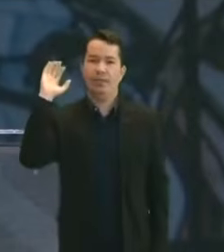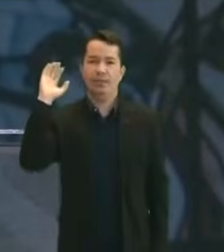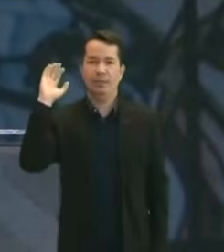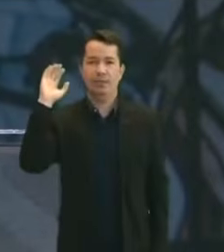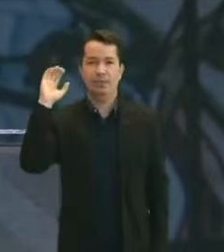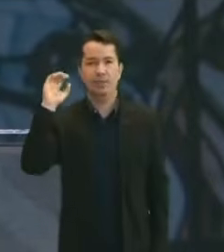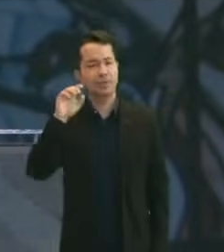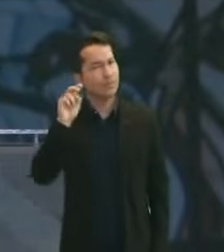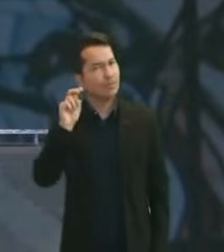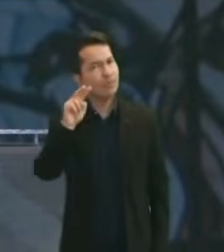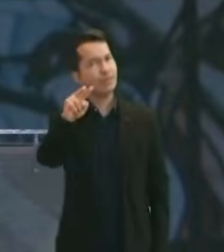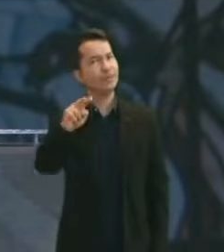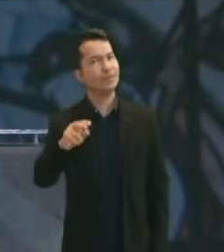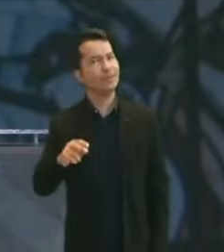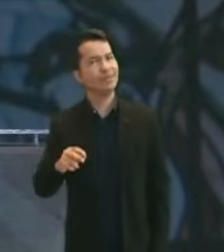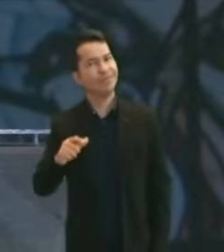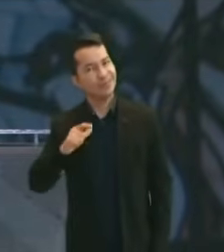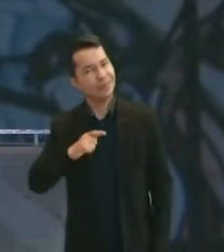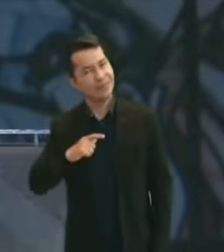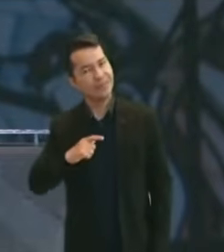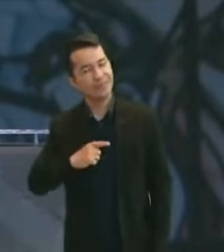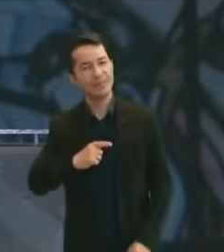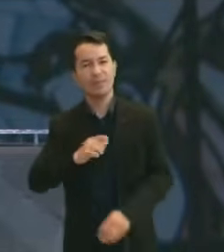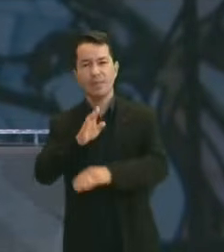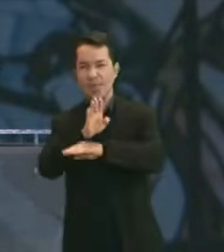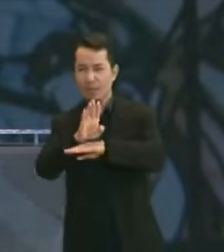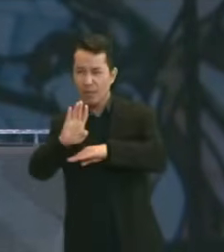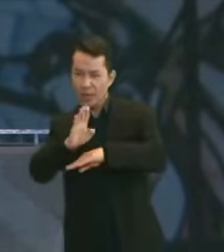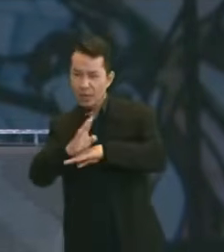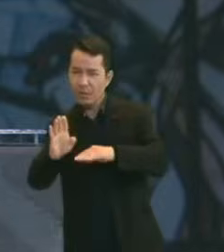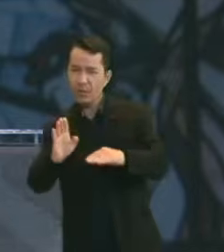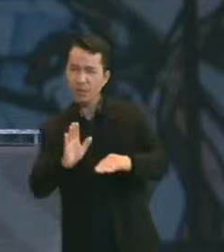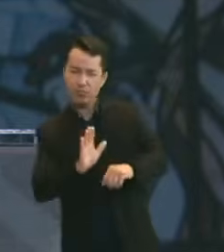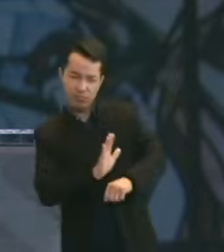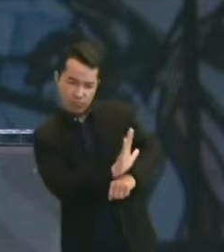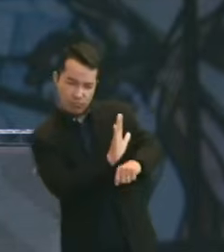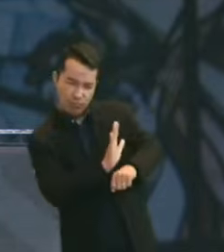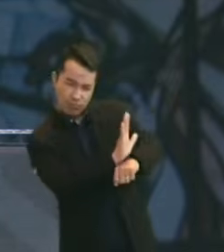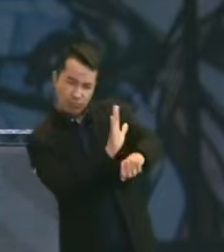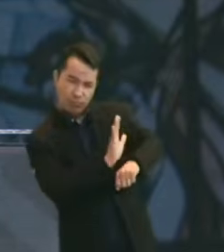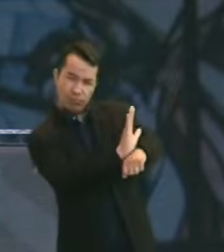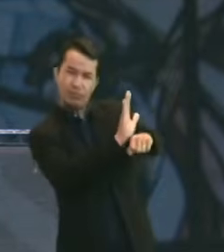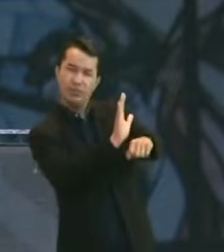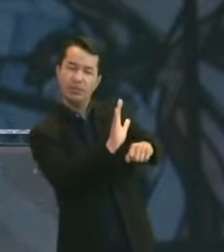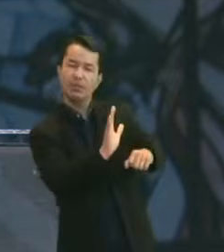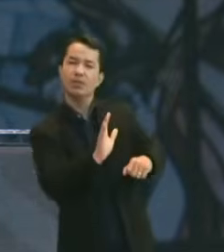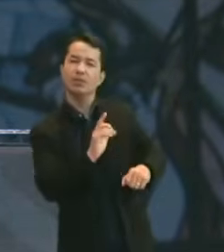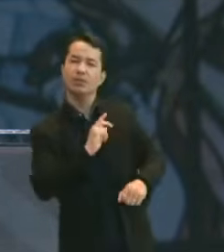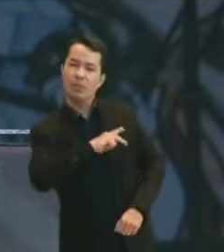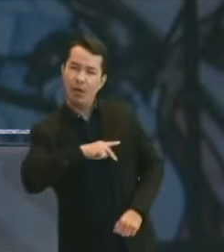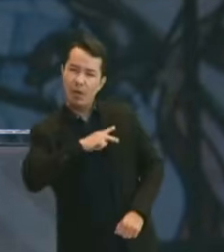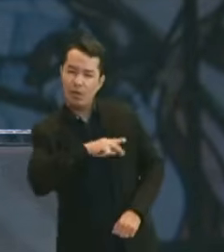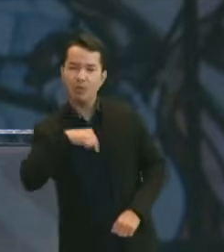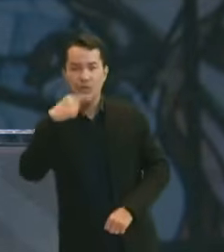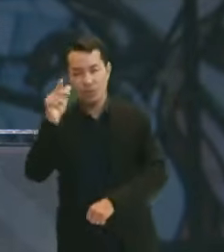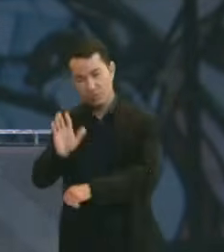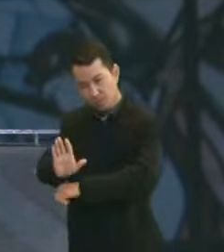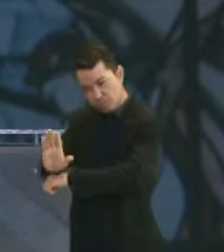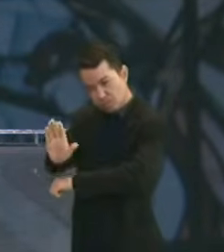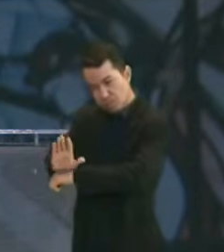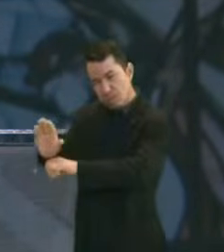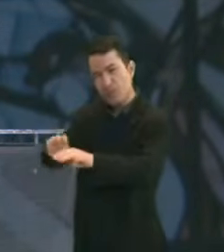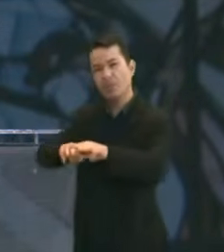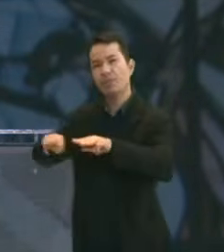aquele braço de Barnabé apoiando, encorajando, tanto Paulo e depois João Marcos, foi fundamental para o crescimento na